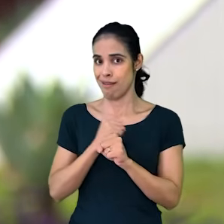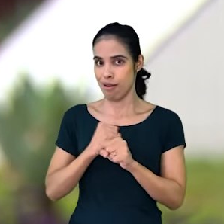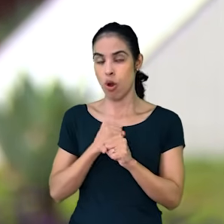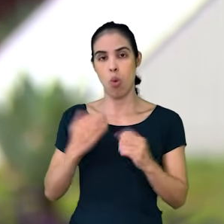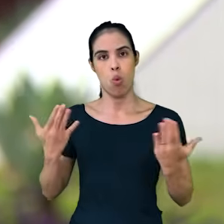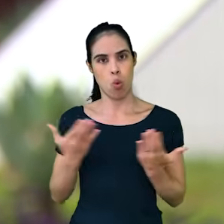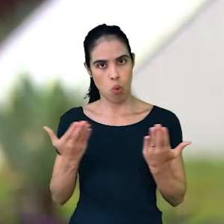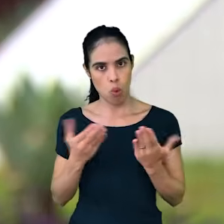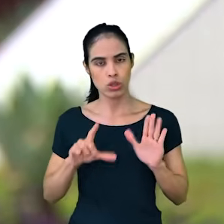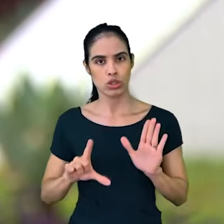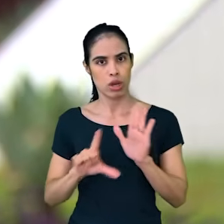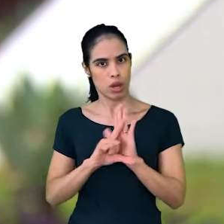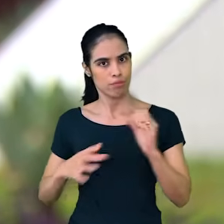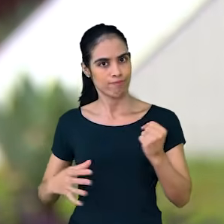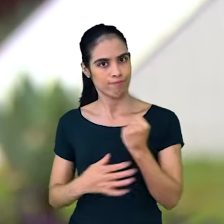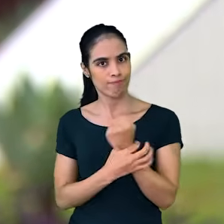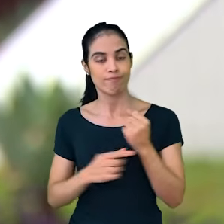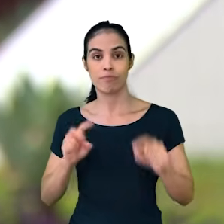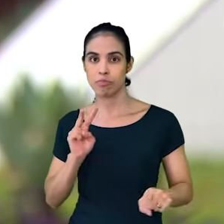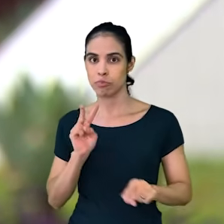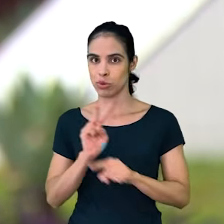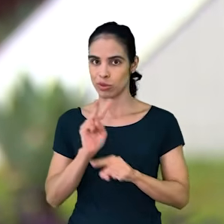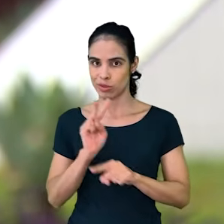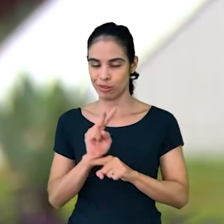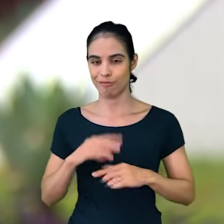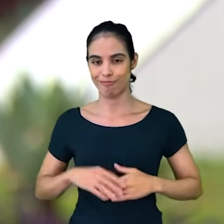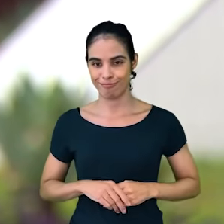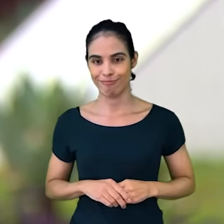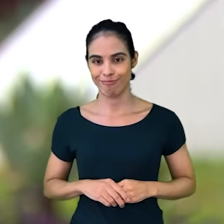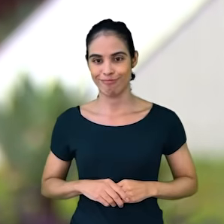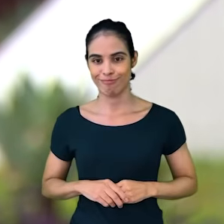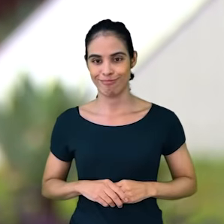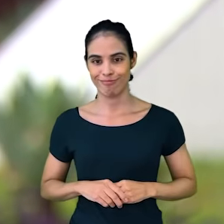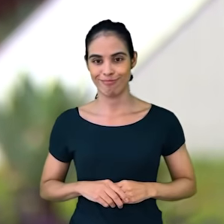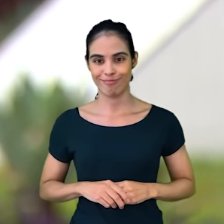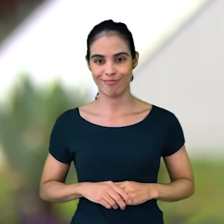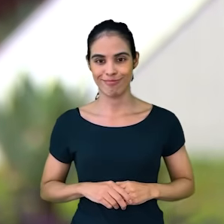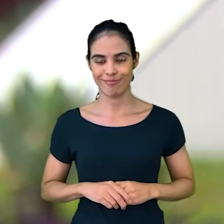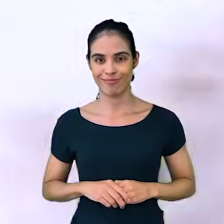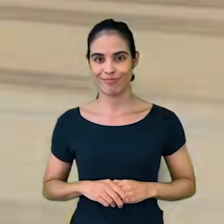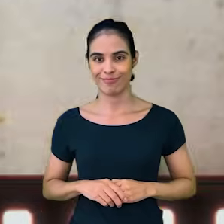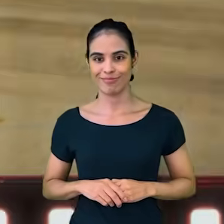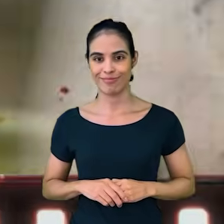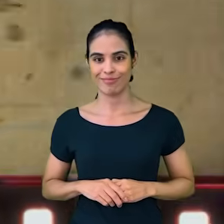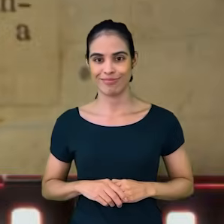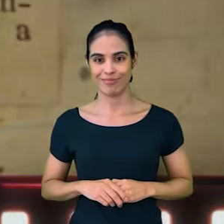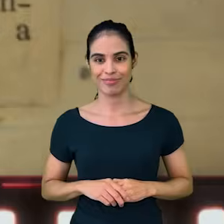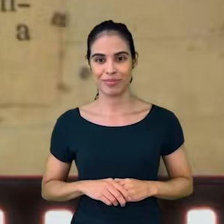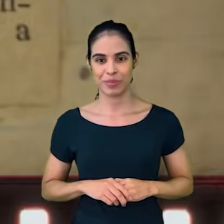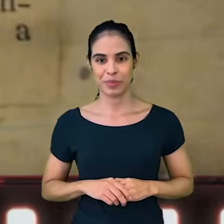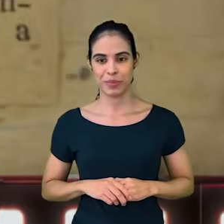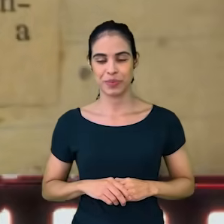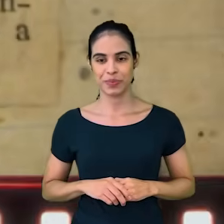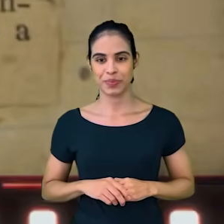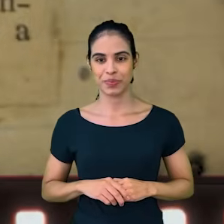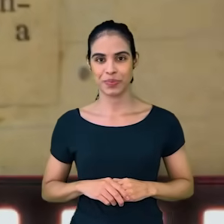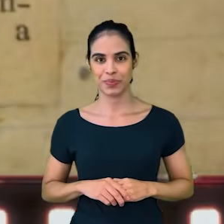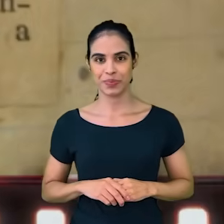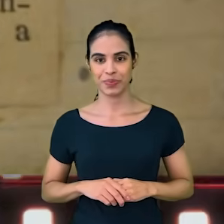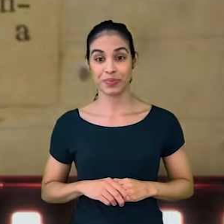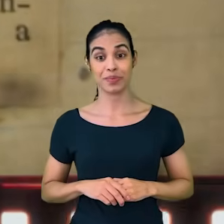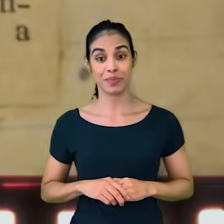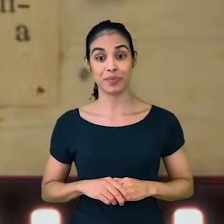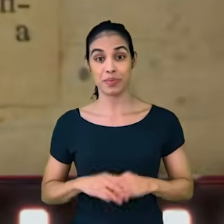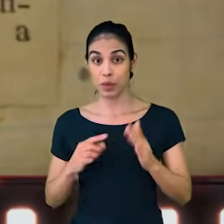chegar às garantias que hoje são asseguradas a quem trabalha com vínculo formal. O primeiro passo rumo